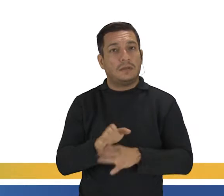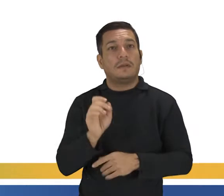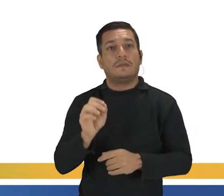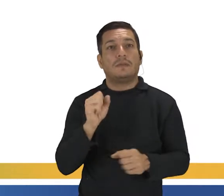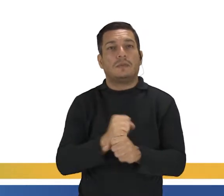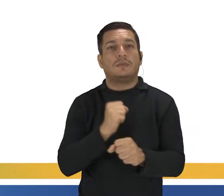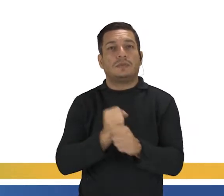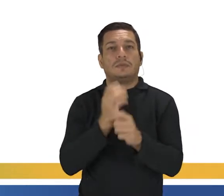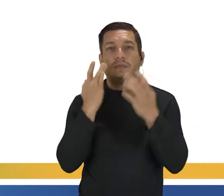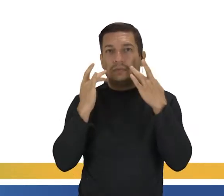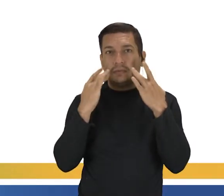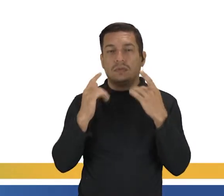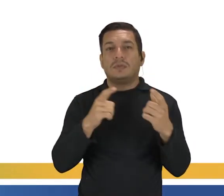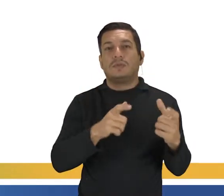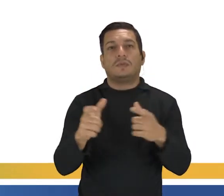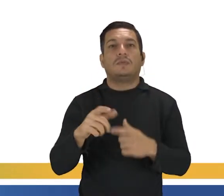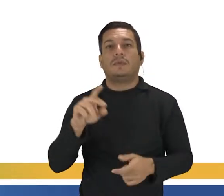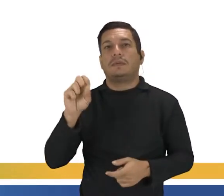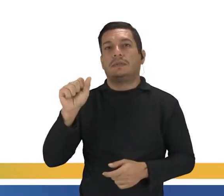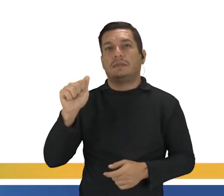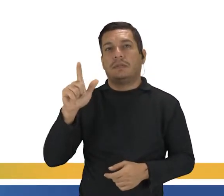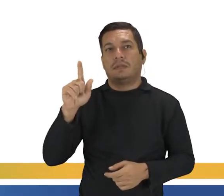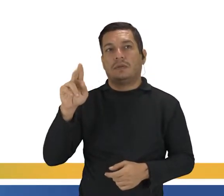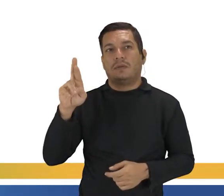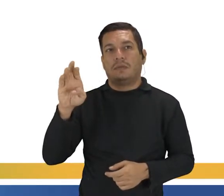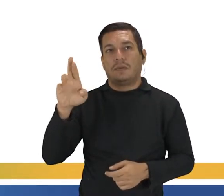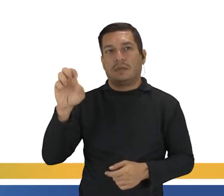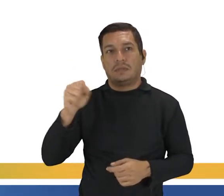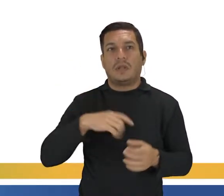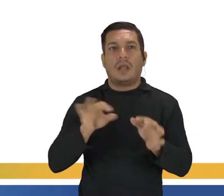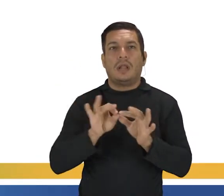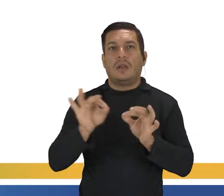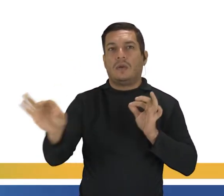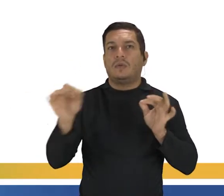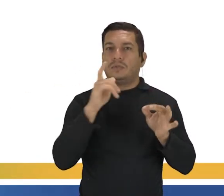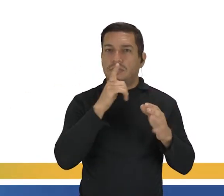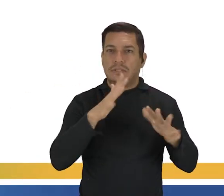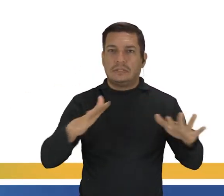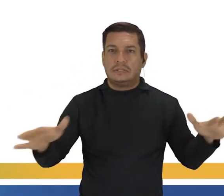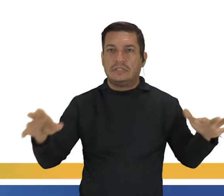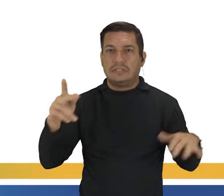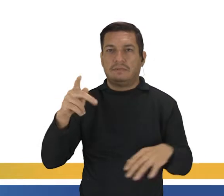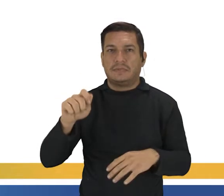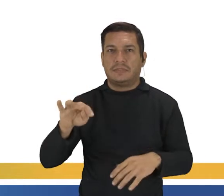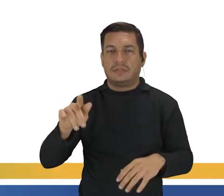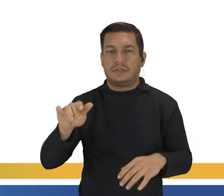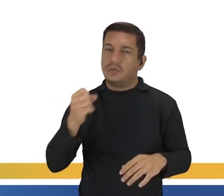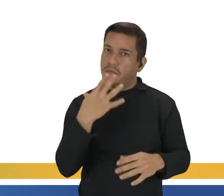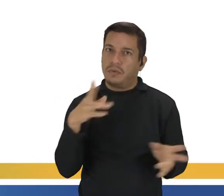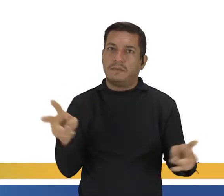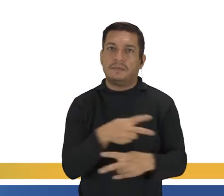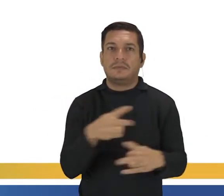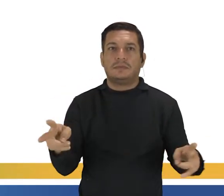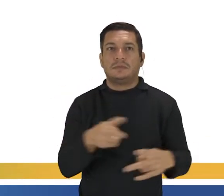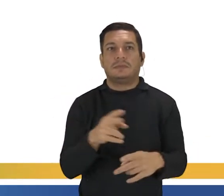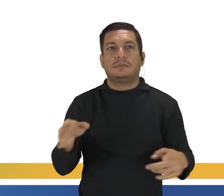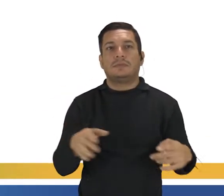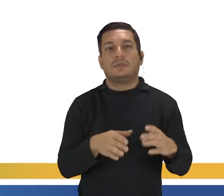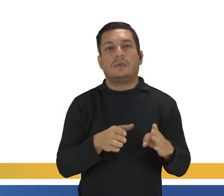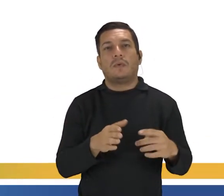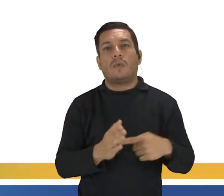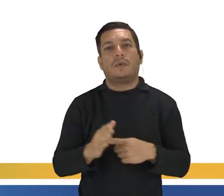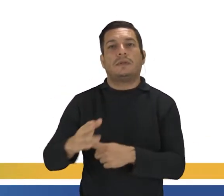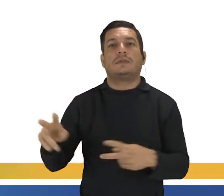dos teatros se desse em lugares salubres, longe de pântanos, com boa ventilação, orientação